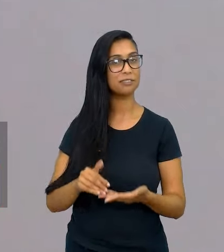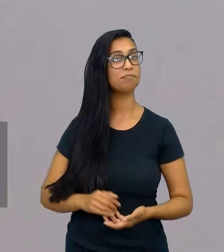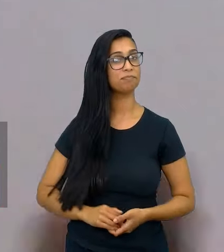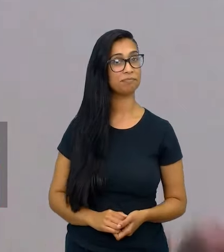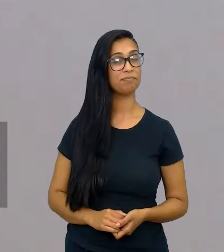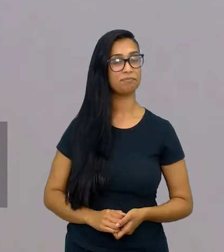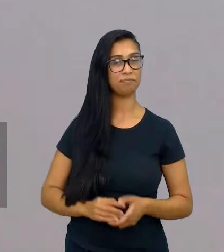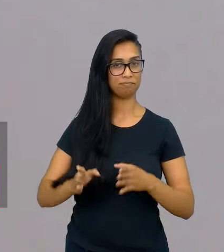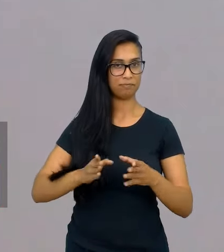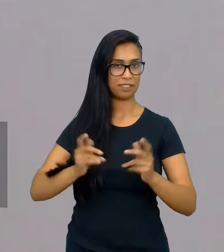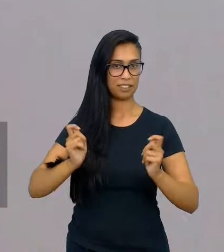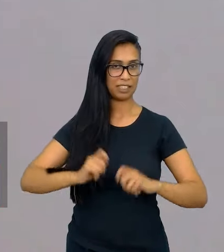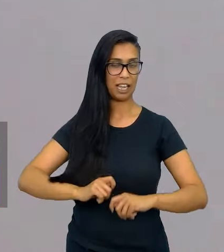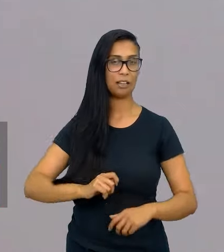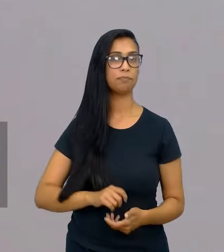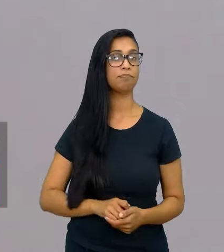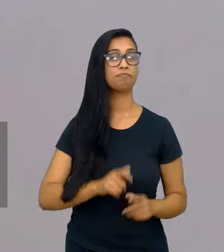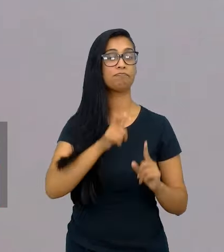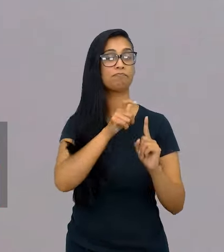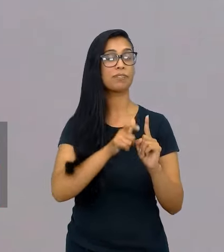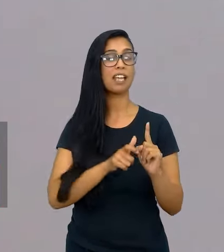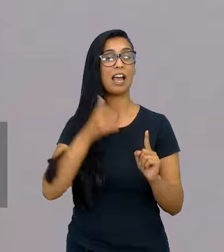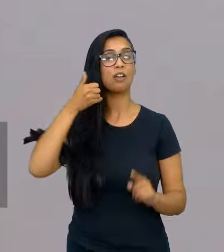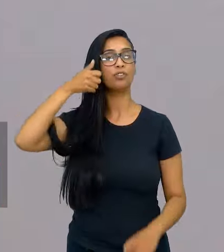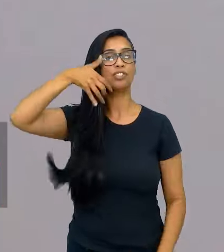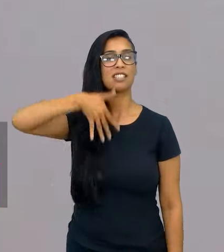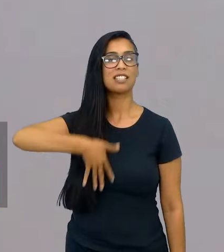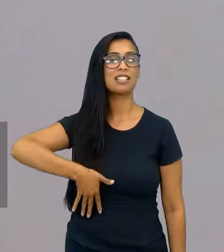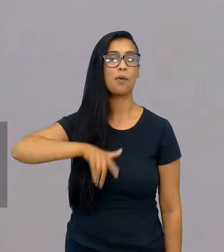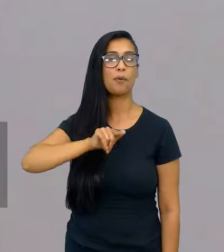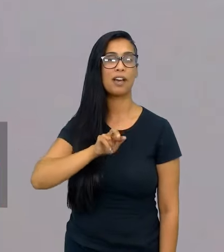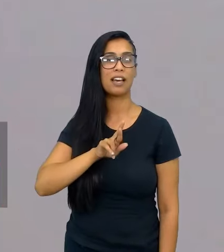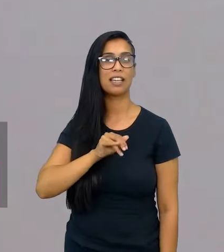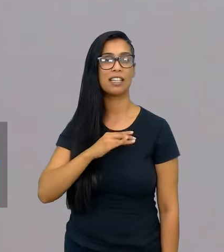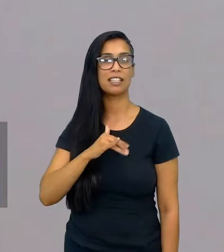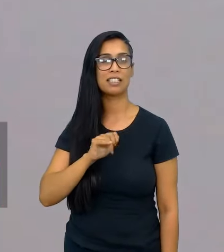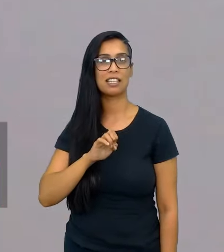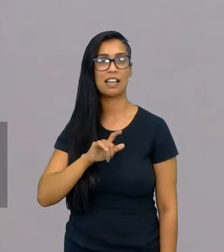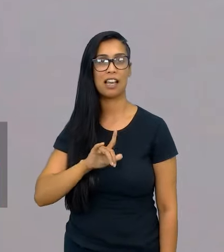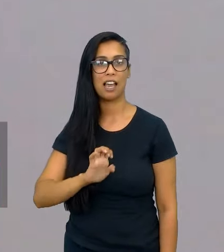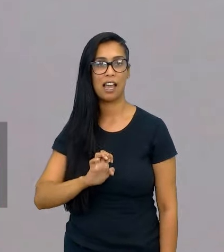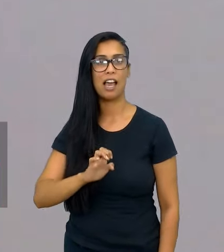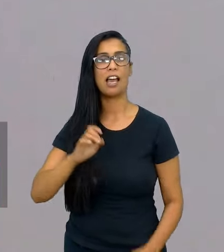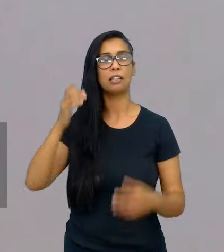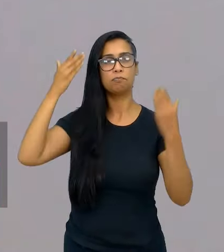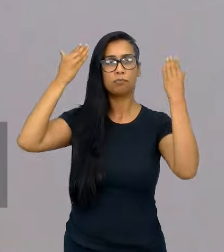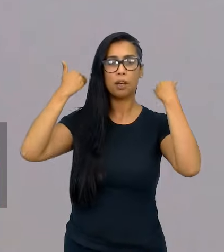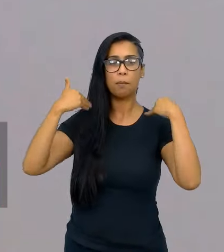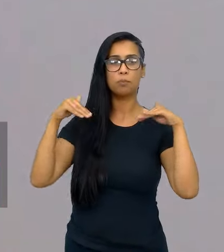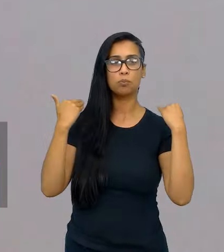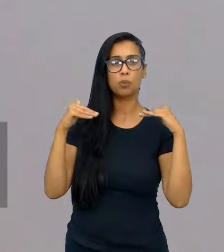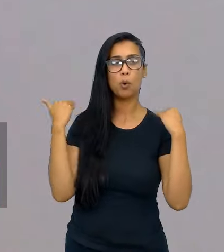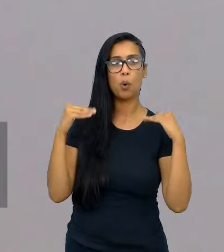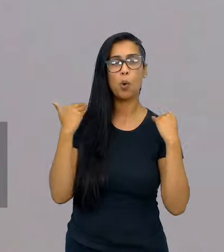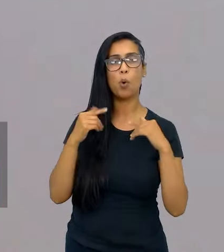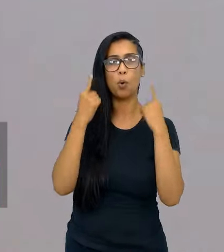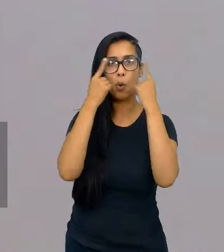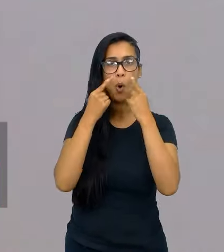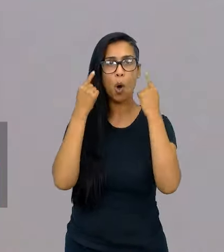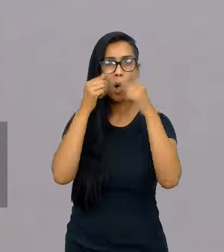é Graciele, sou uma mulher branca, de cabelos e olhos castanhos, uso óculos, hoje eu estou com uma